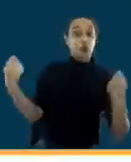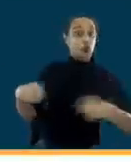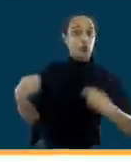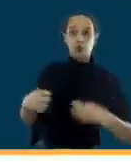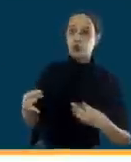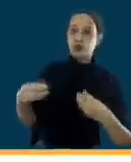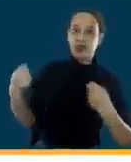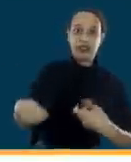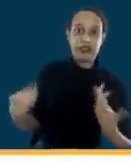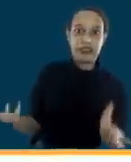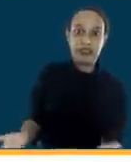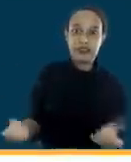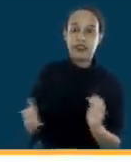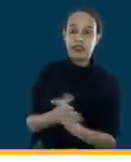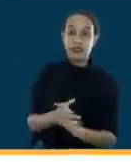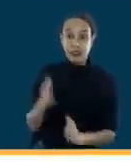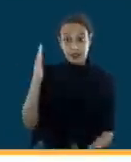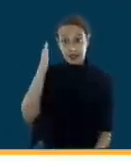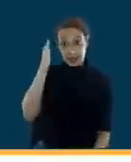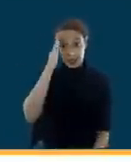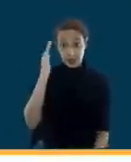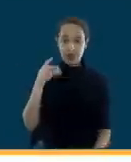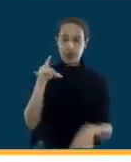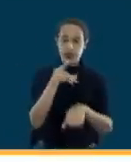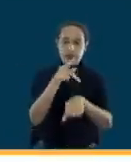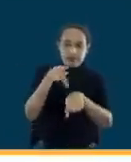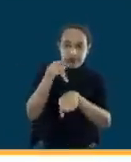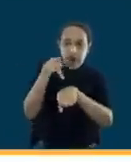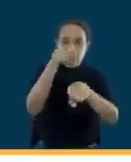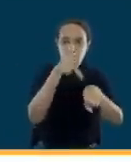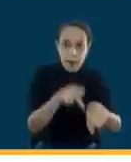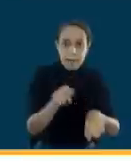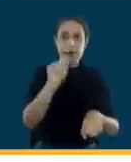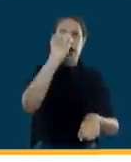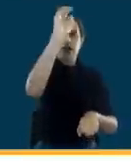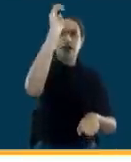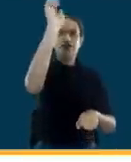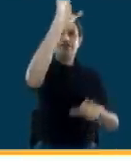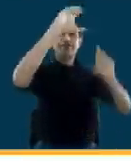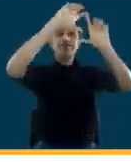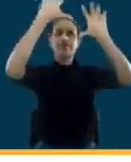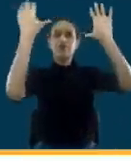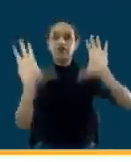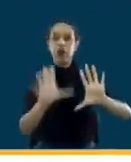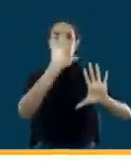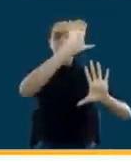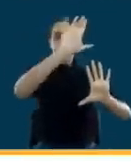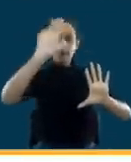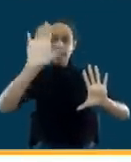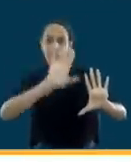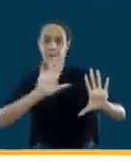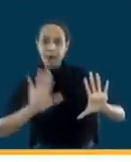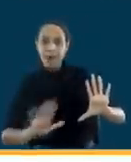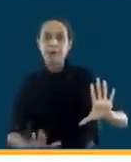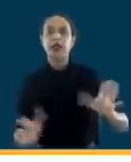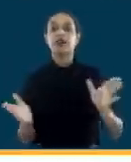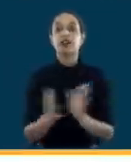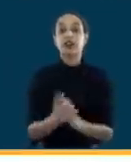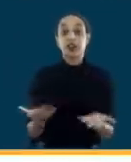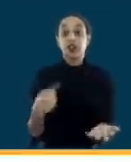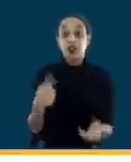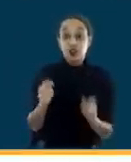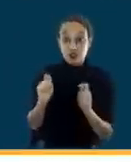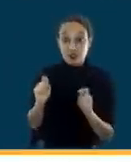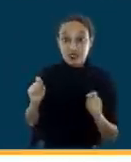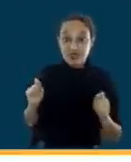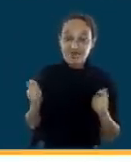esses países se localizam, mas para além da Lei Aldir Blanc, e esse é o nosso desafio imediato, nós